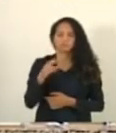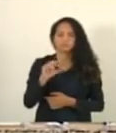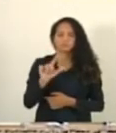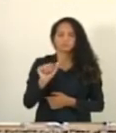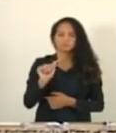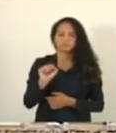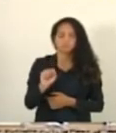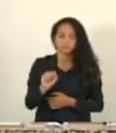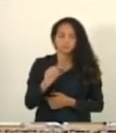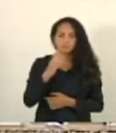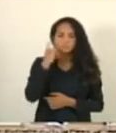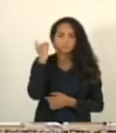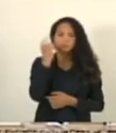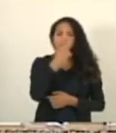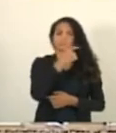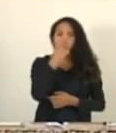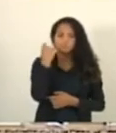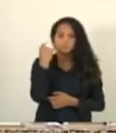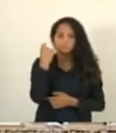Deputado Capitão Assunção.